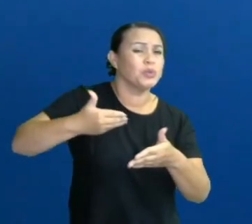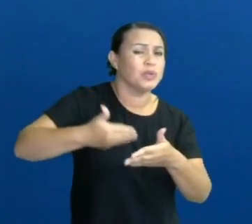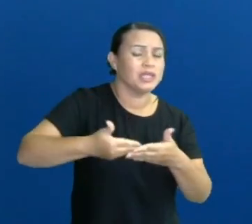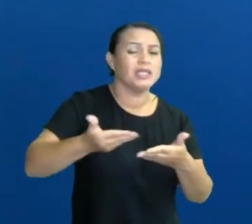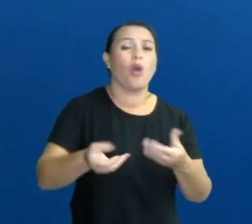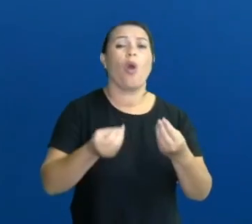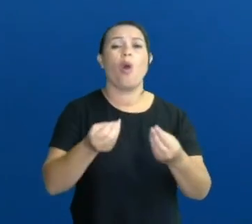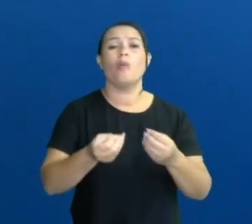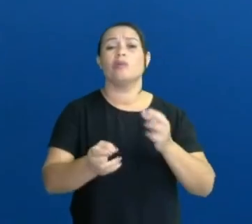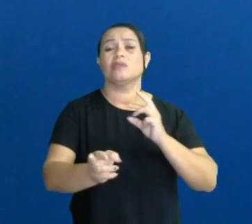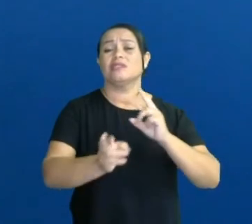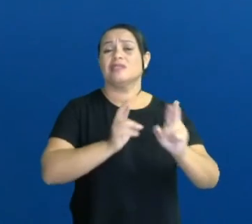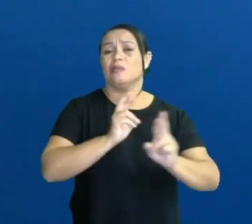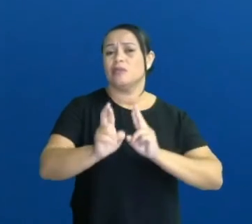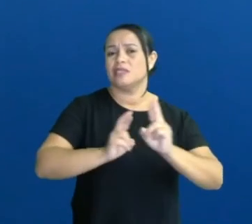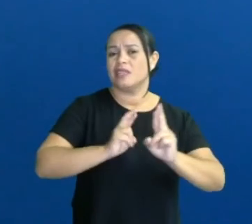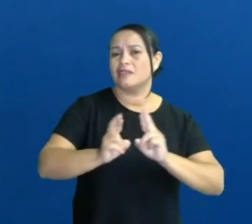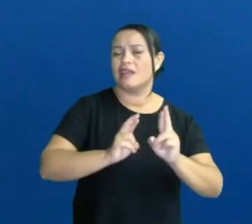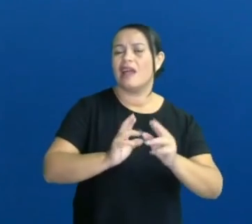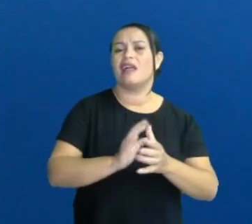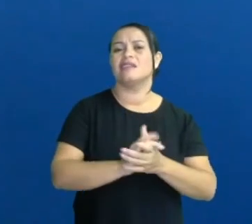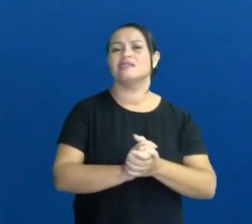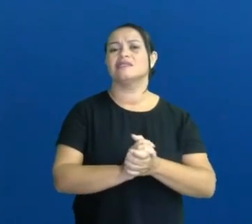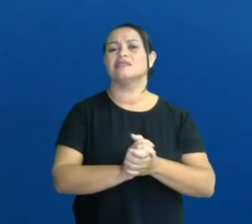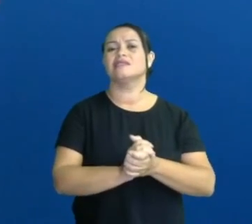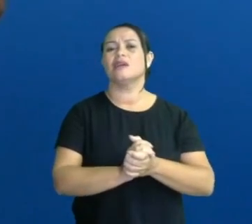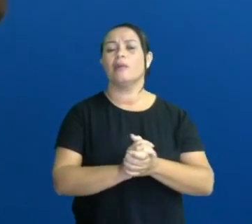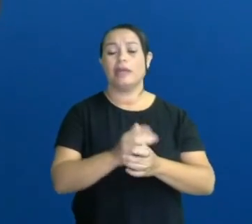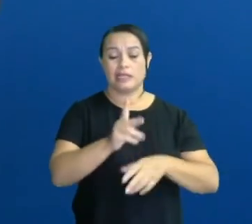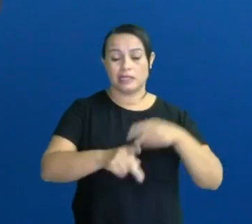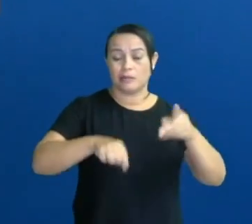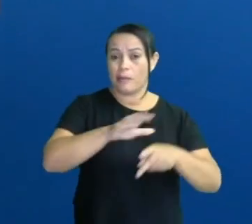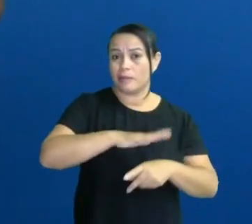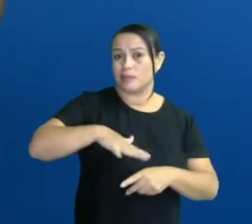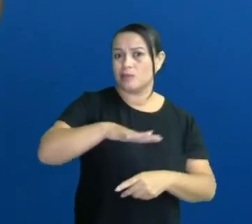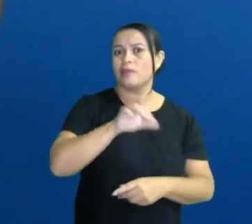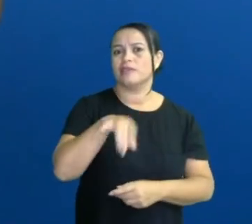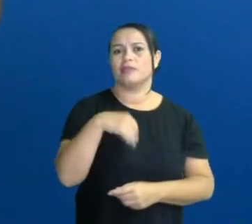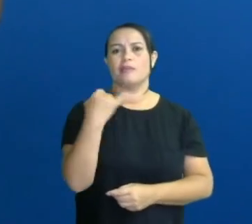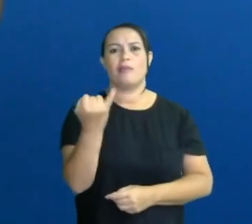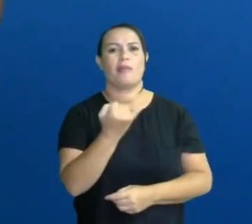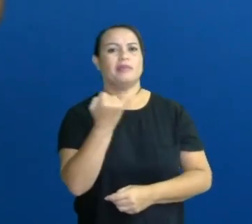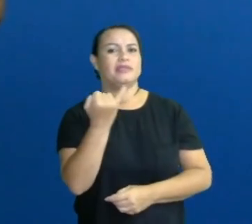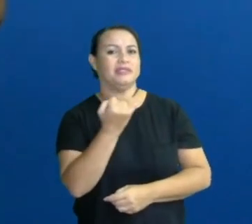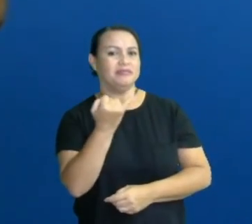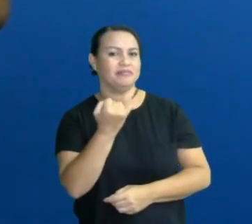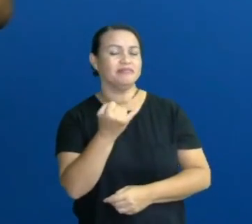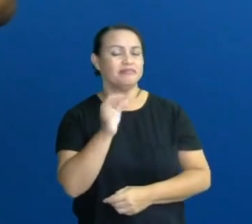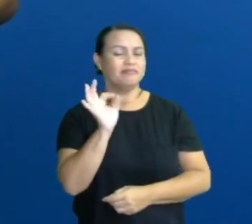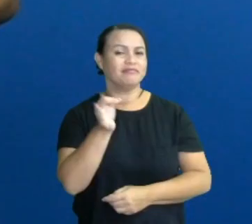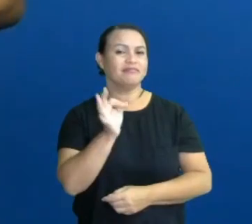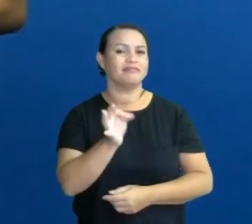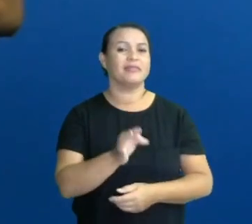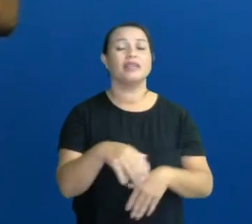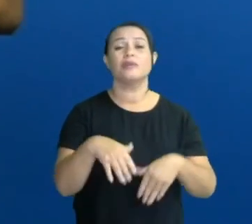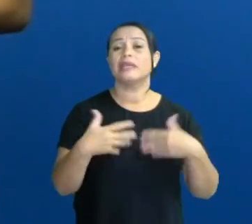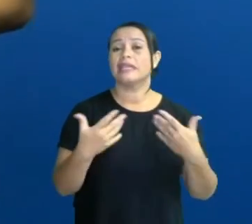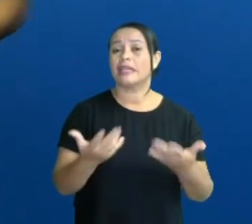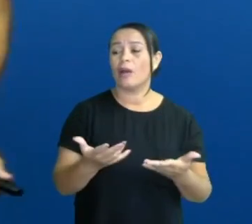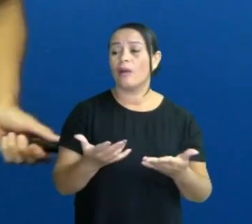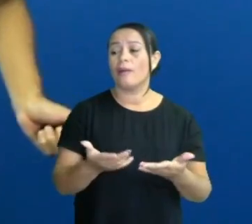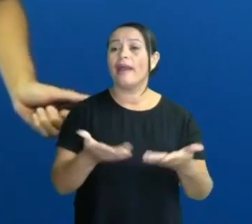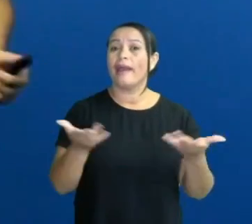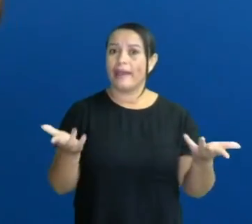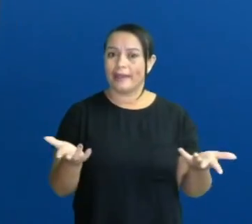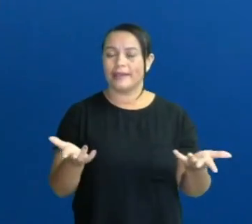de relação entre os povos, é importante, certo? Então,